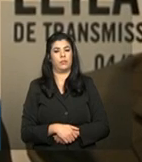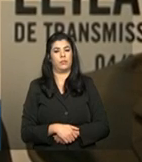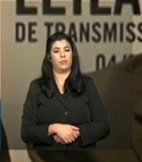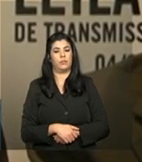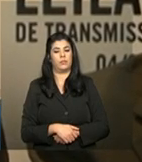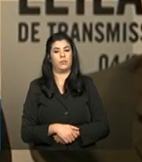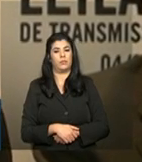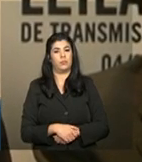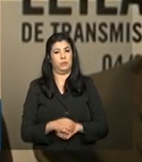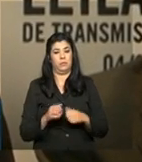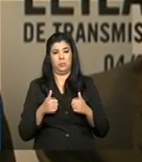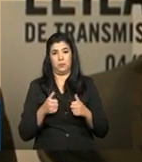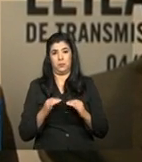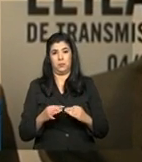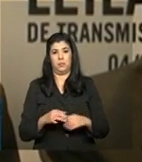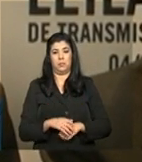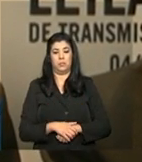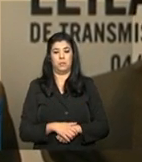Ok?